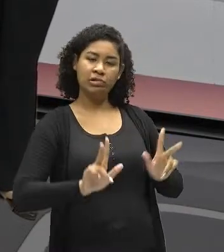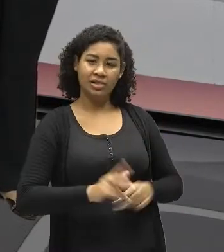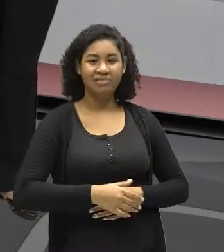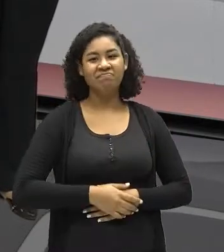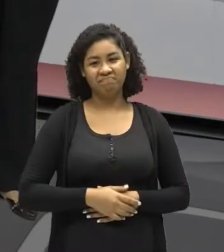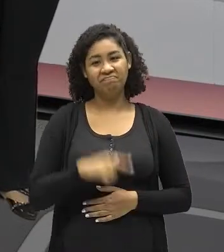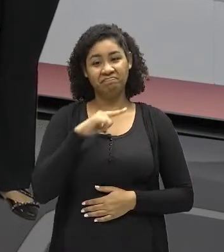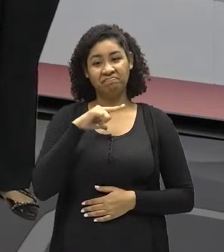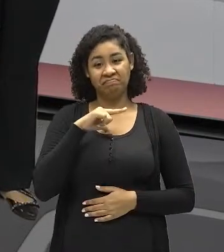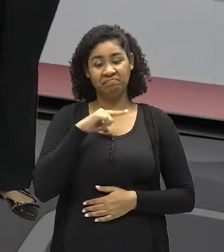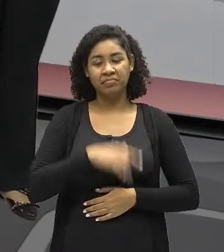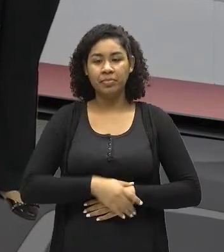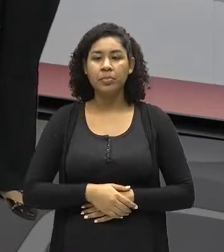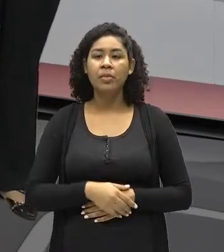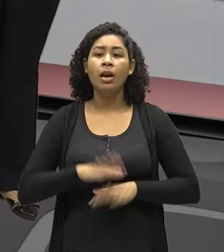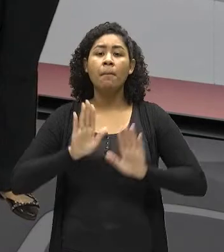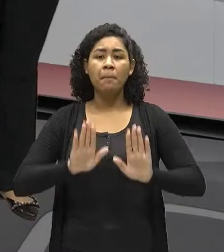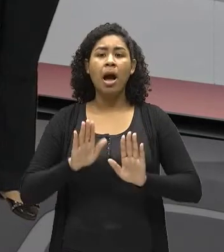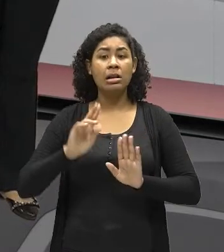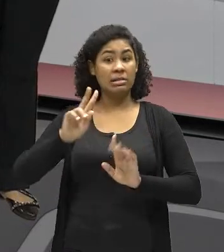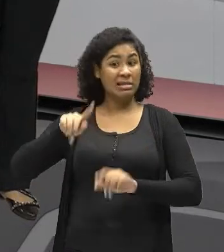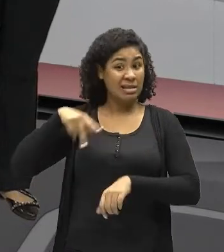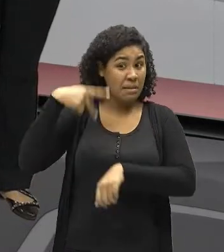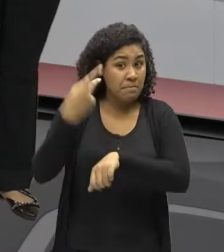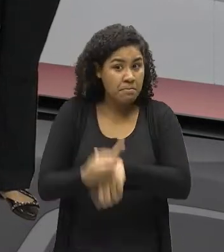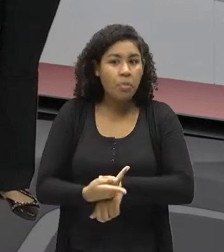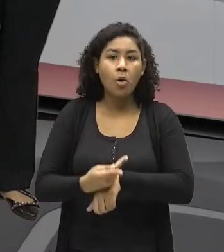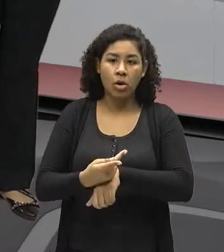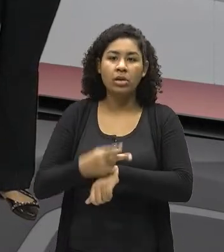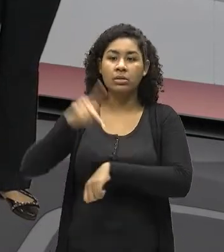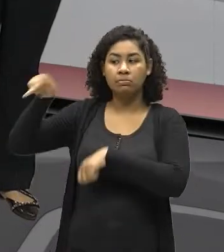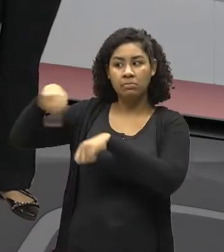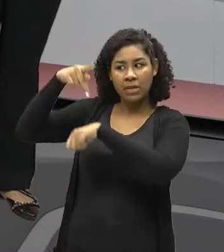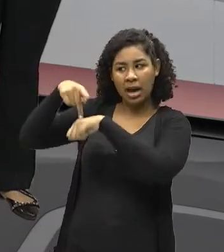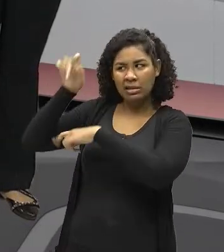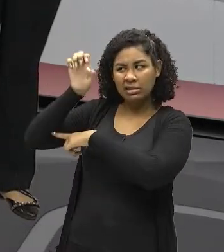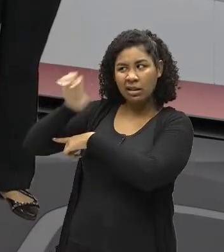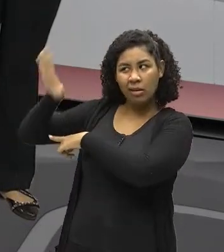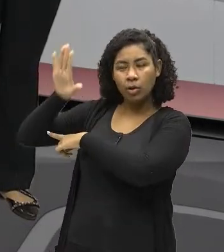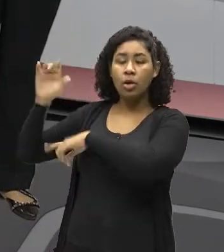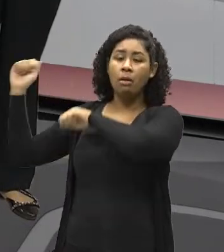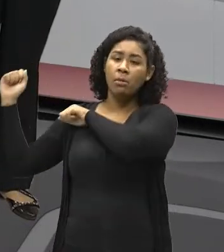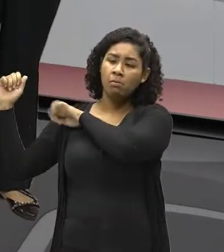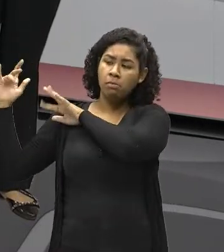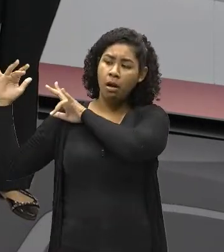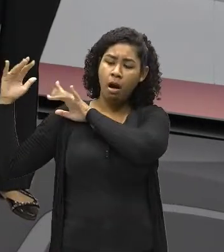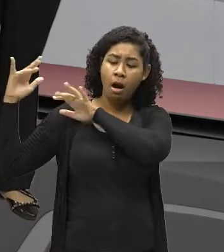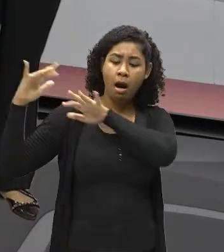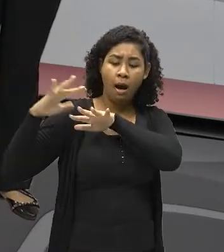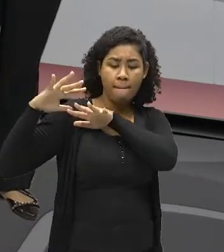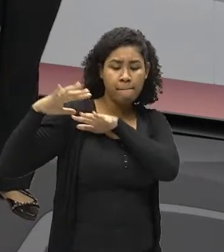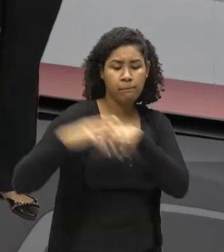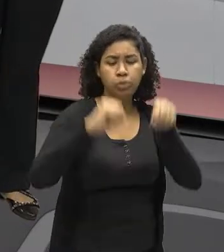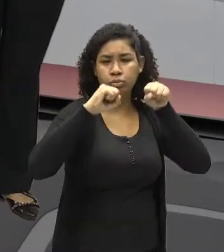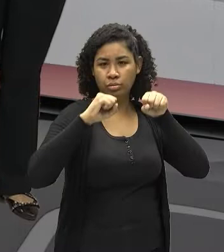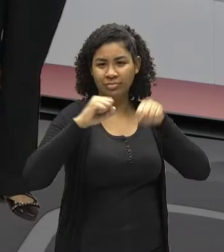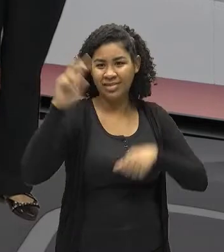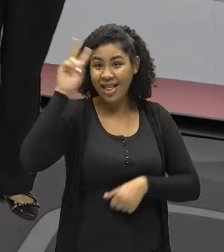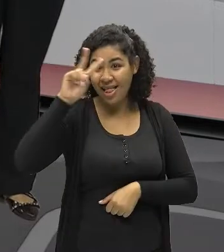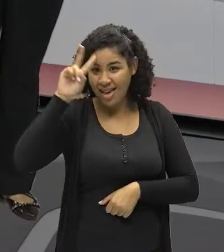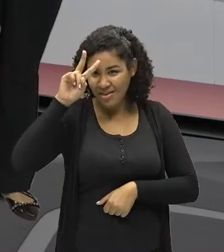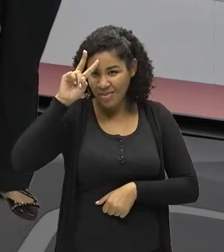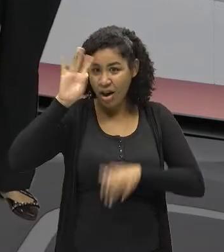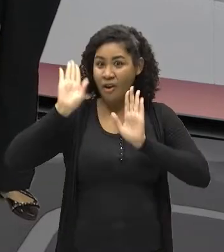o colonizador vai chegar, é importante que vocês saibam que, sempre lembrando da ideia do etnocentrismo e do